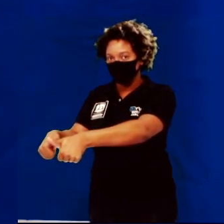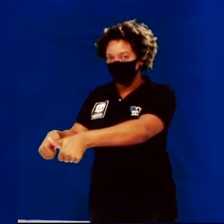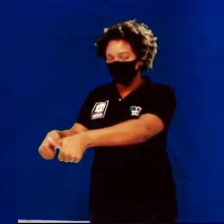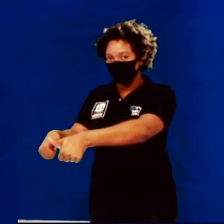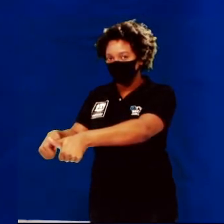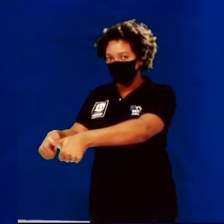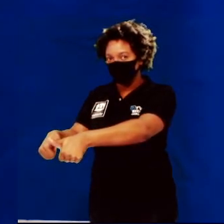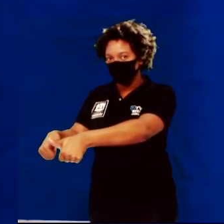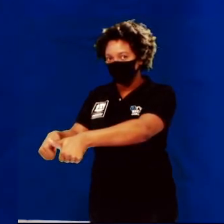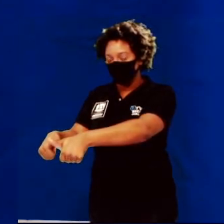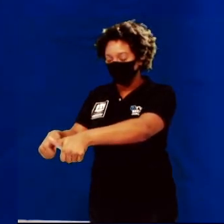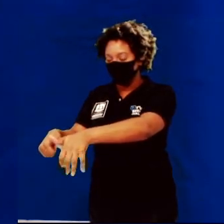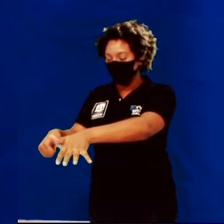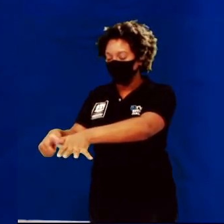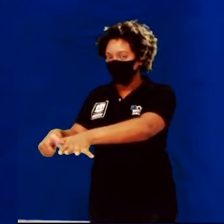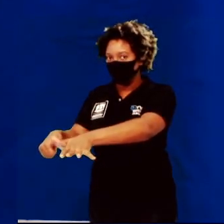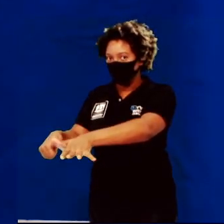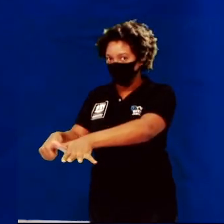palmo,